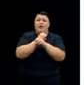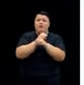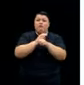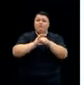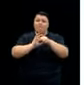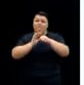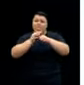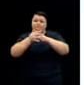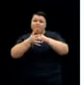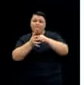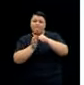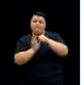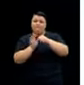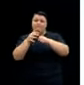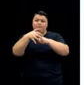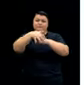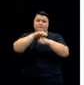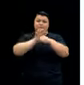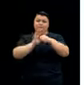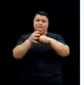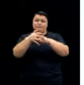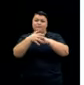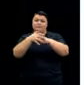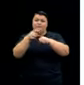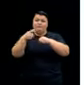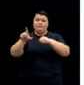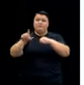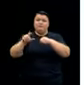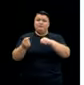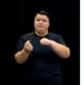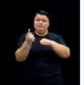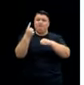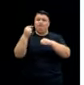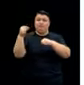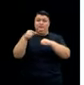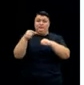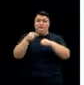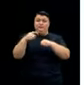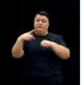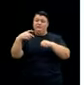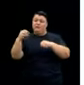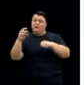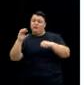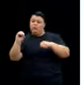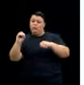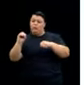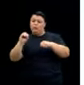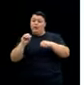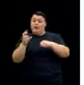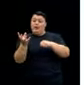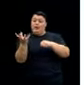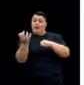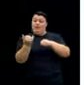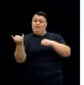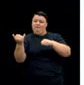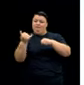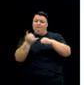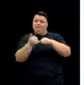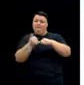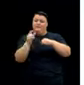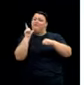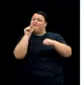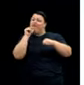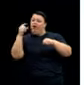um buraquinho. Então, esse buraquinho, esse poro, ele vai permitir a entrada de íons e água. E o